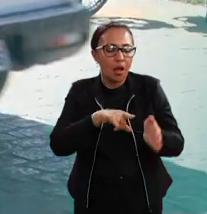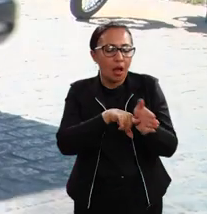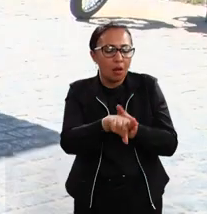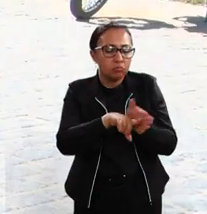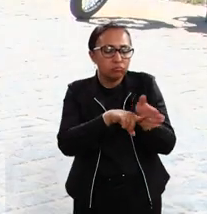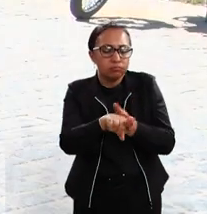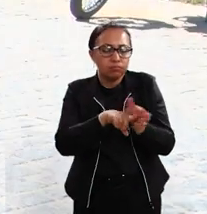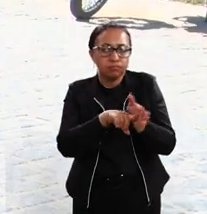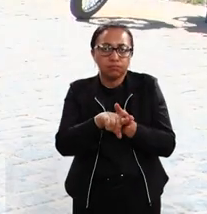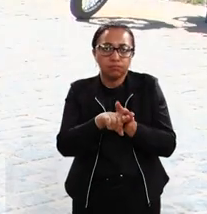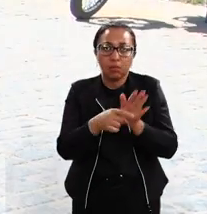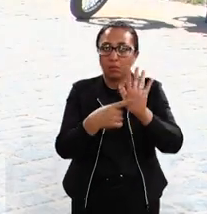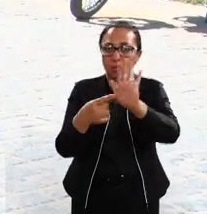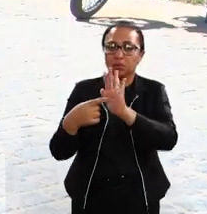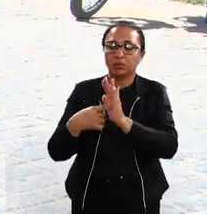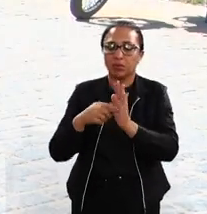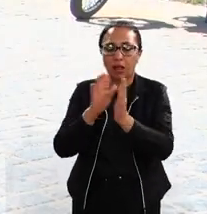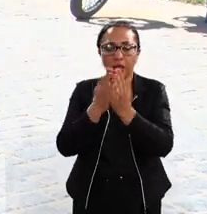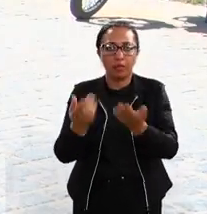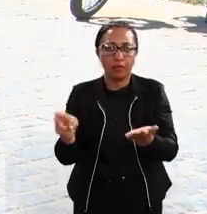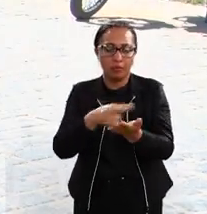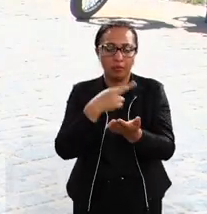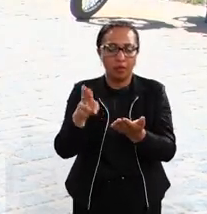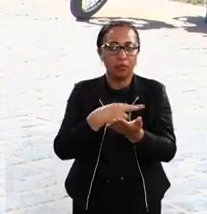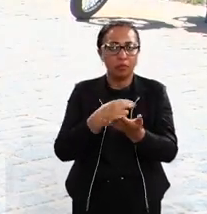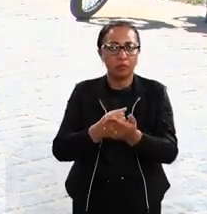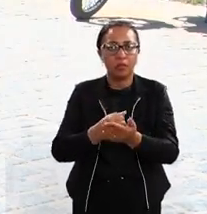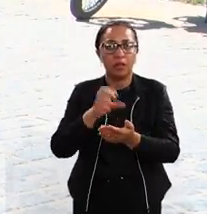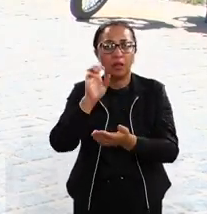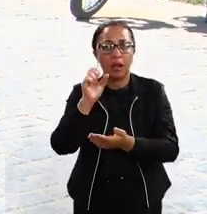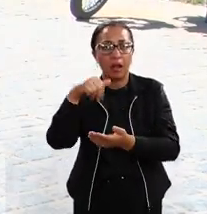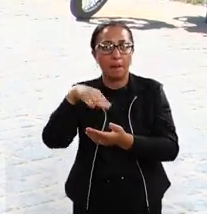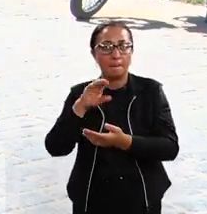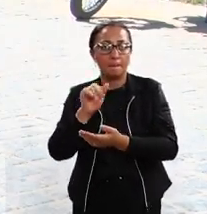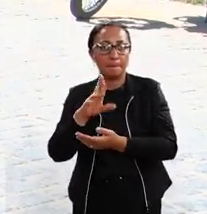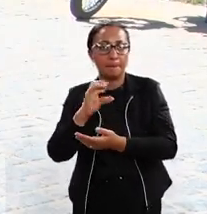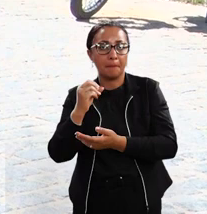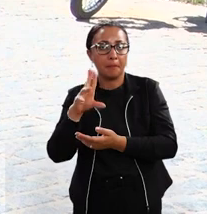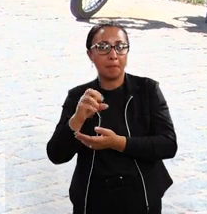Essa pesquisa, publicada na revista Environmental Microbiology,